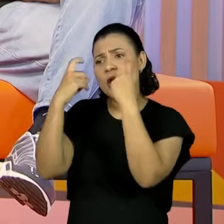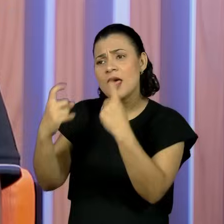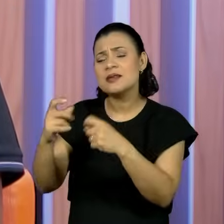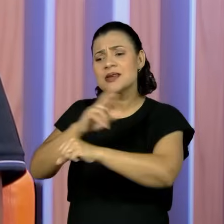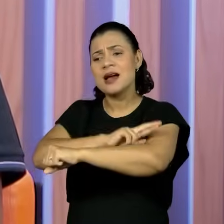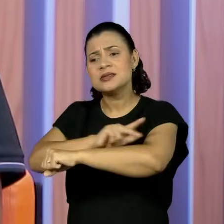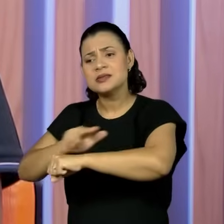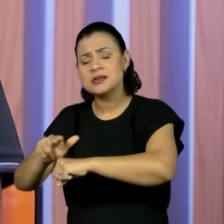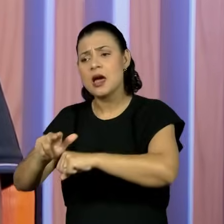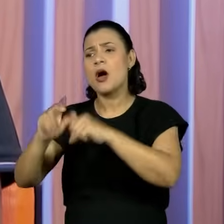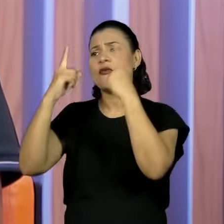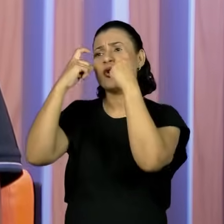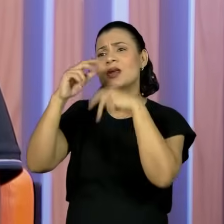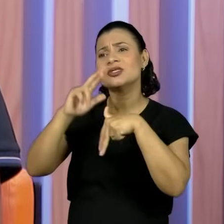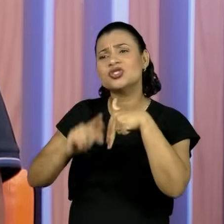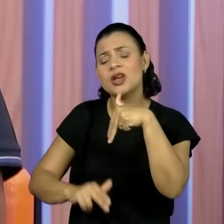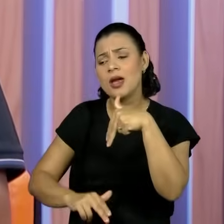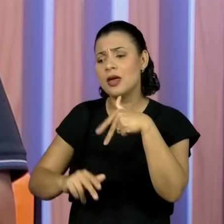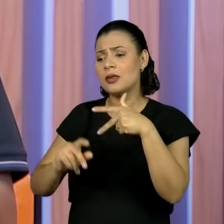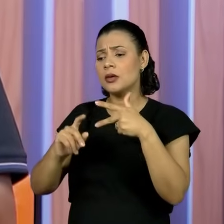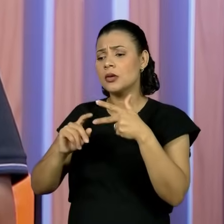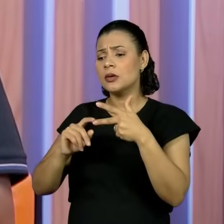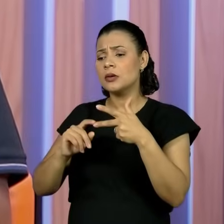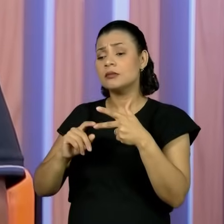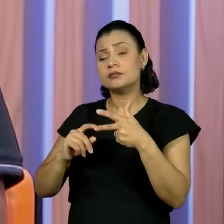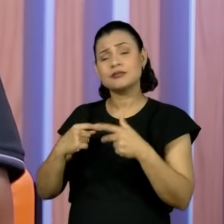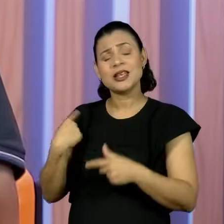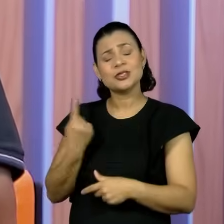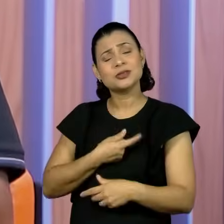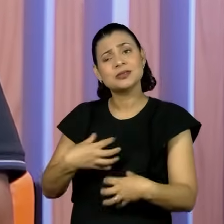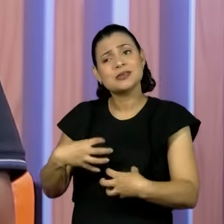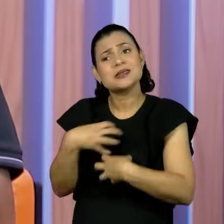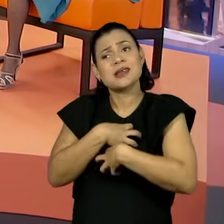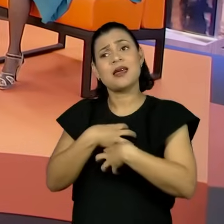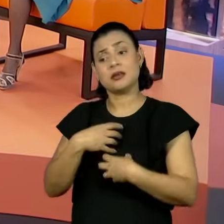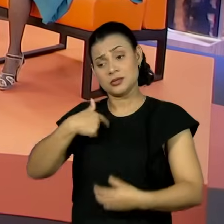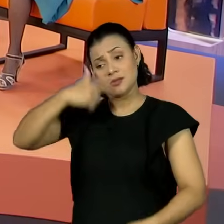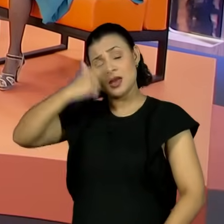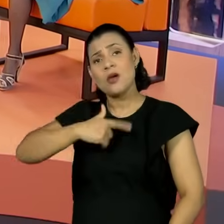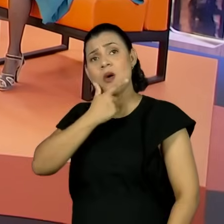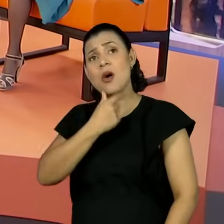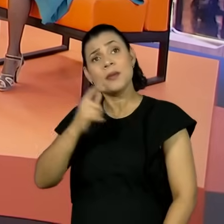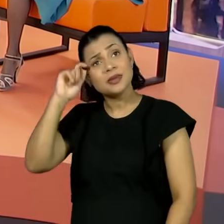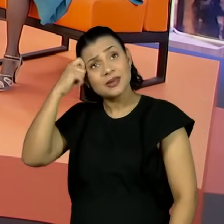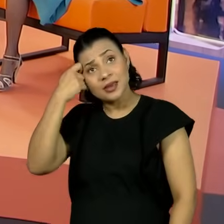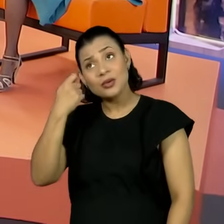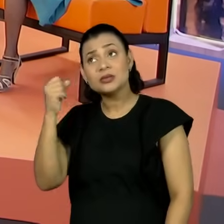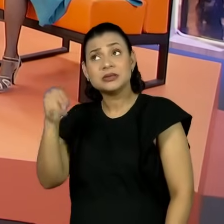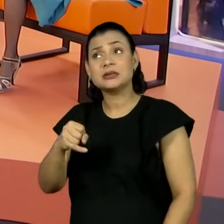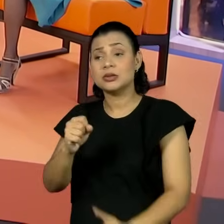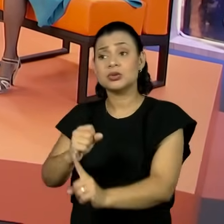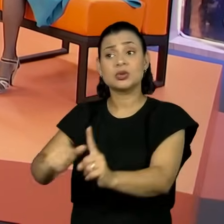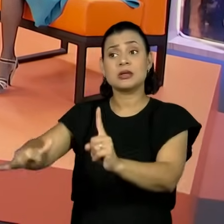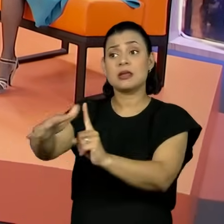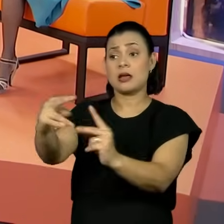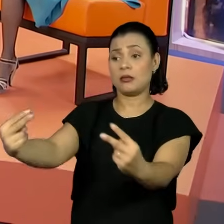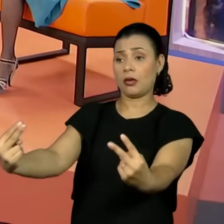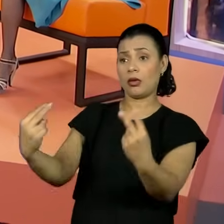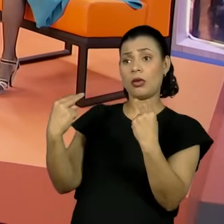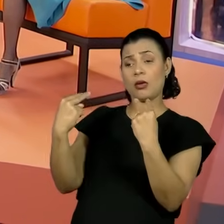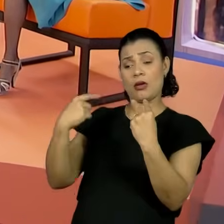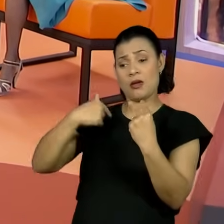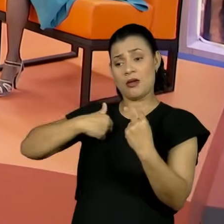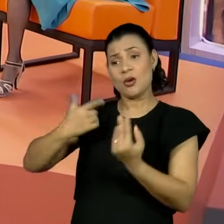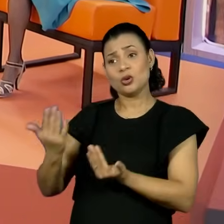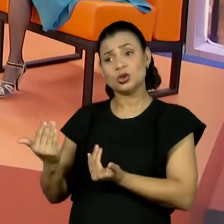gênero, são coisas que atravessam a gente também, né? Eu, enquanto homem negro, a imagem que a sociedade espera de mim, ainda mais de um